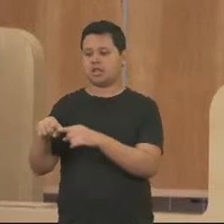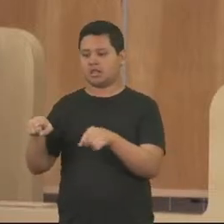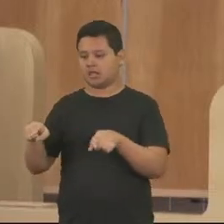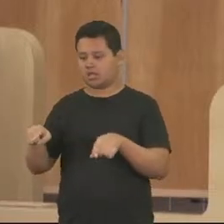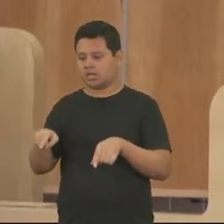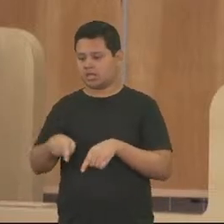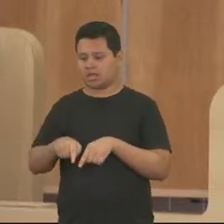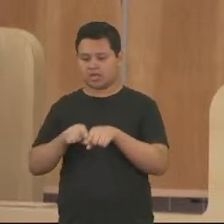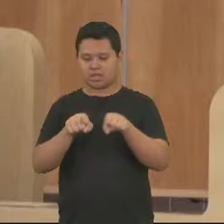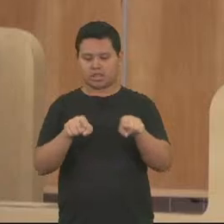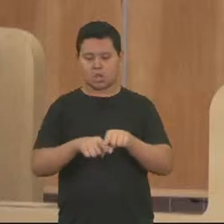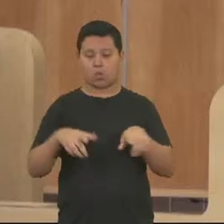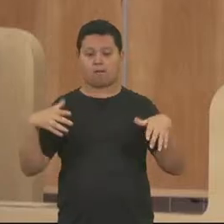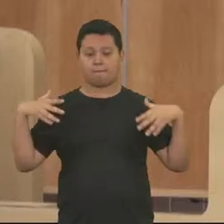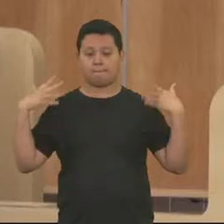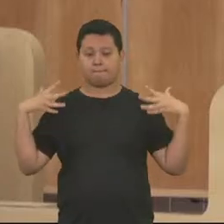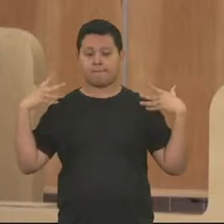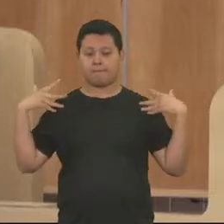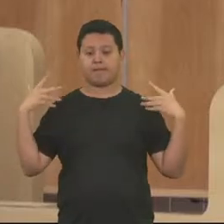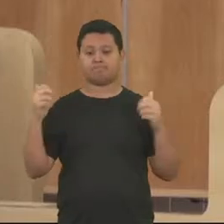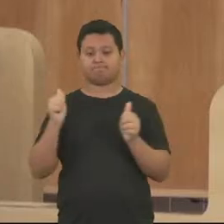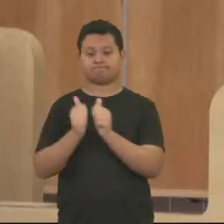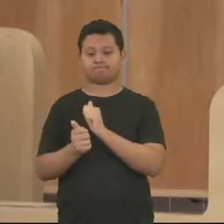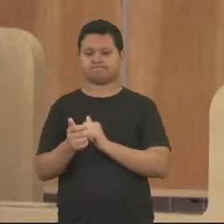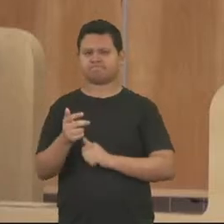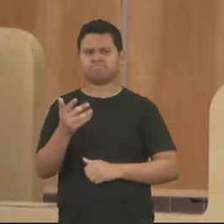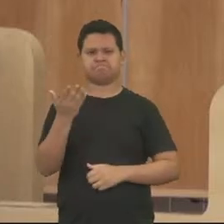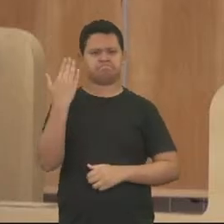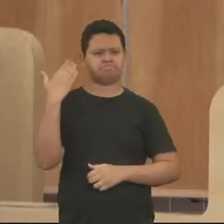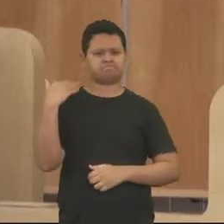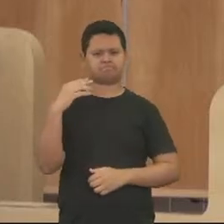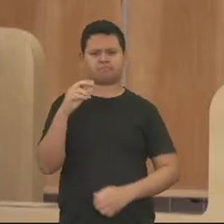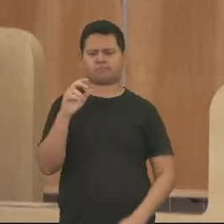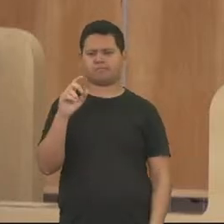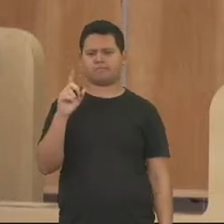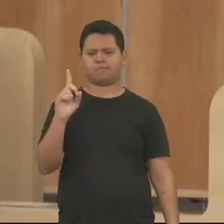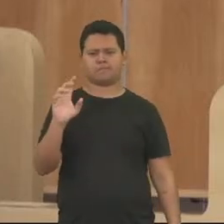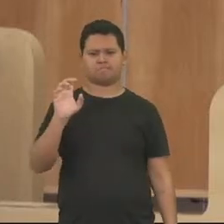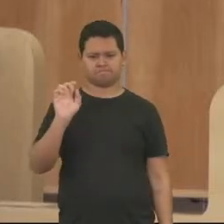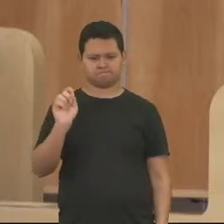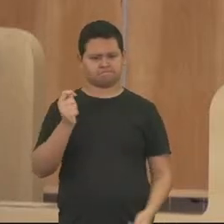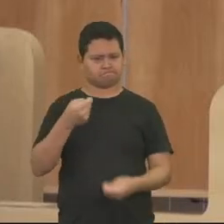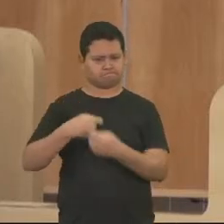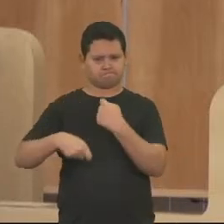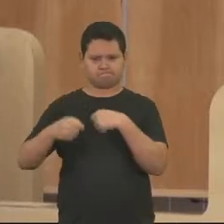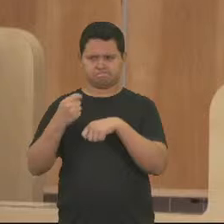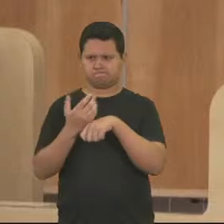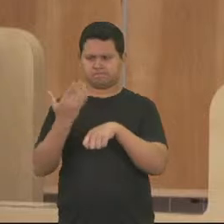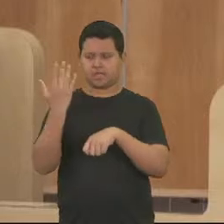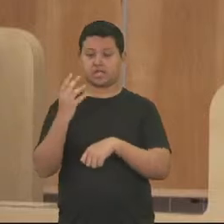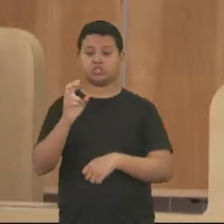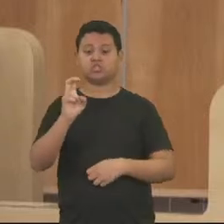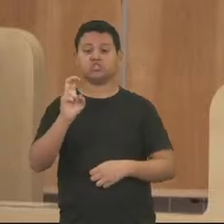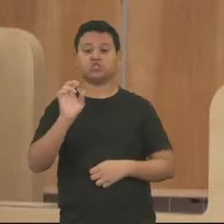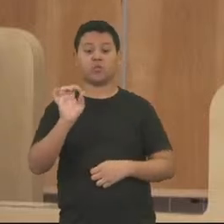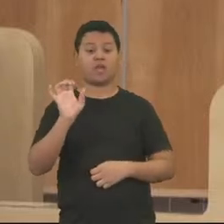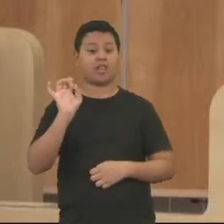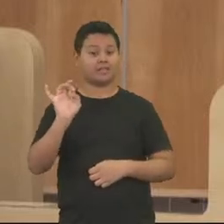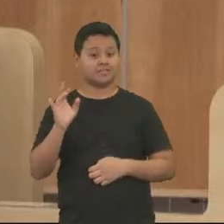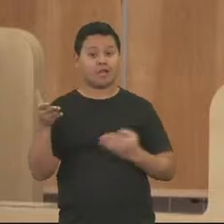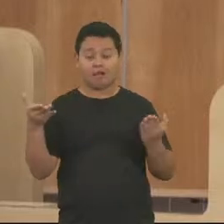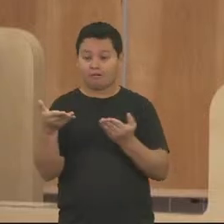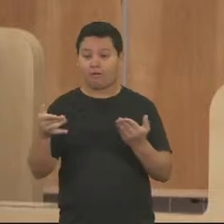de lazer. Há 10 anos a gente tinha em torno de 50, ou seja, nós tivemos um avanço